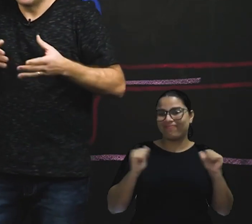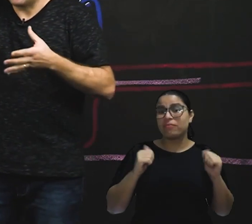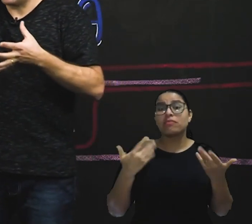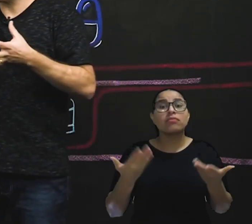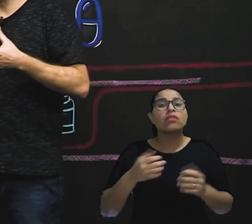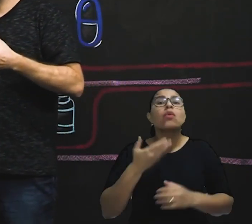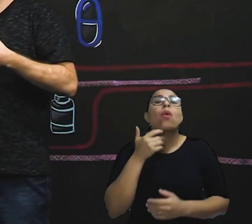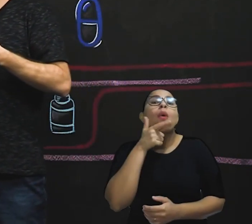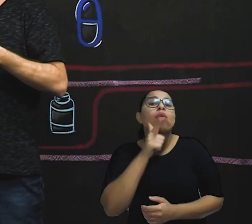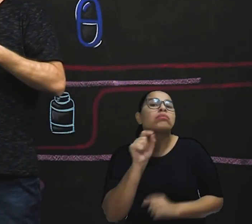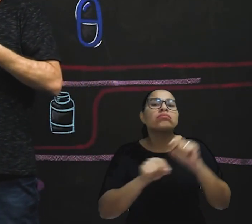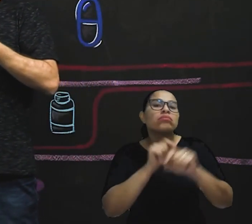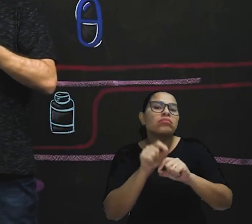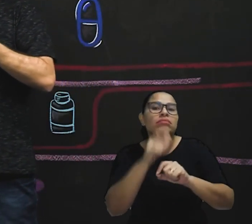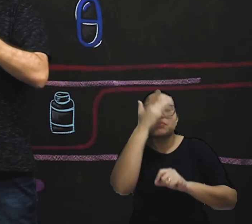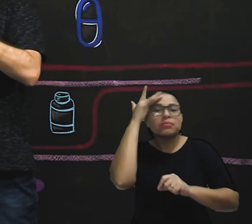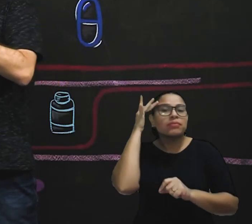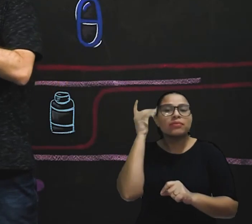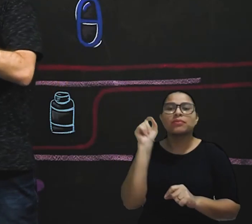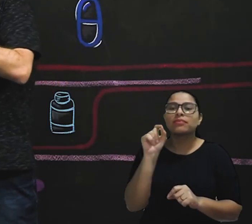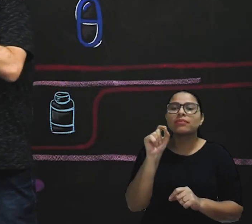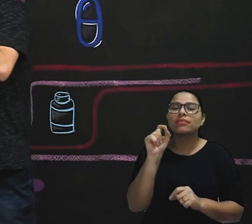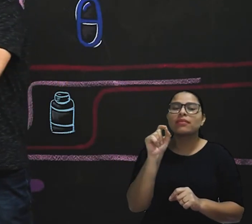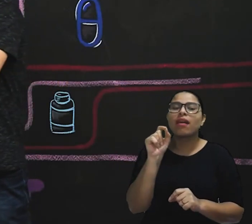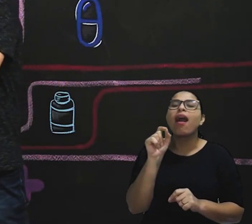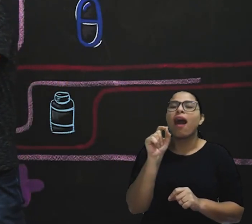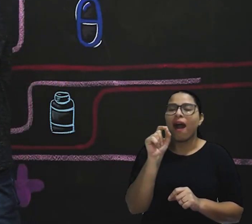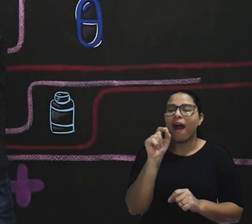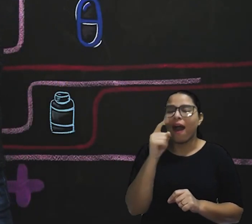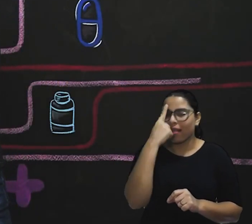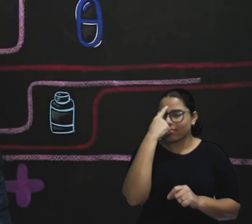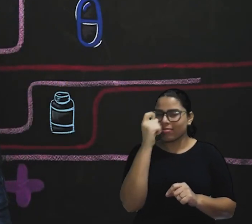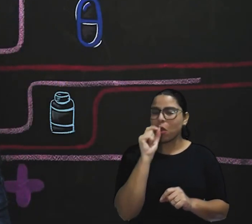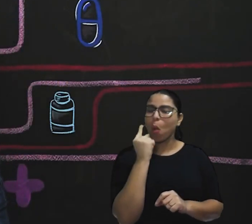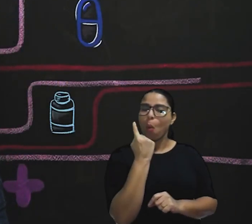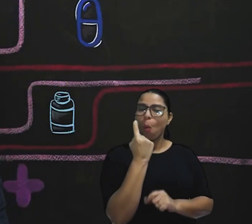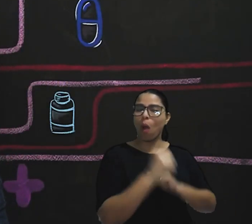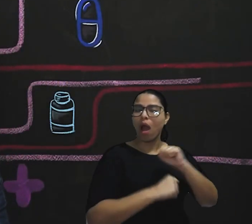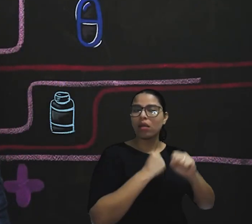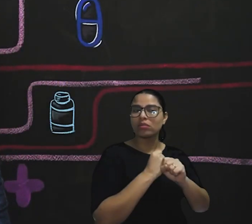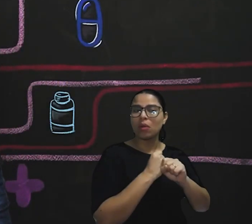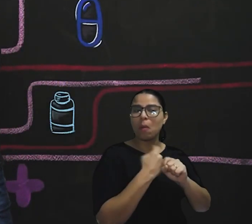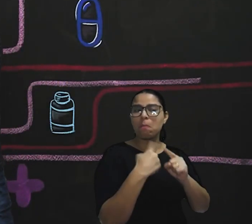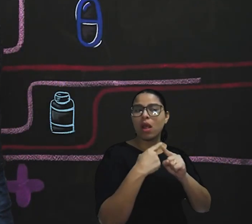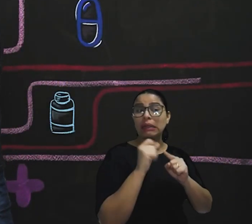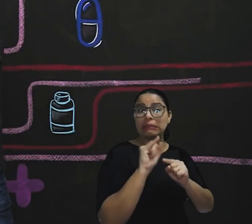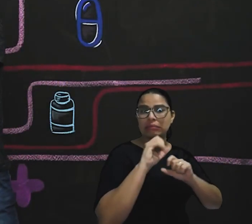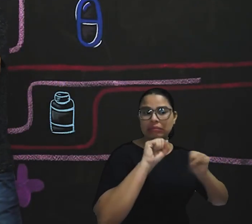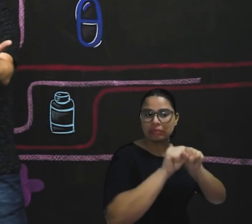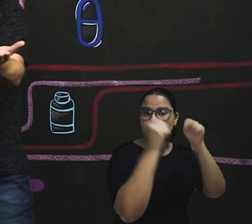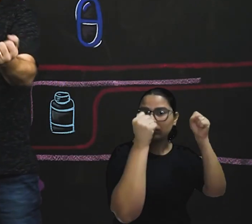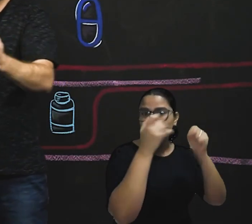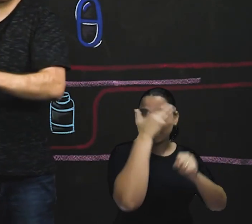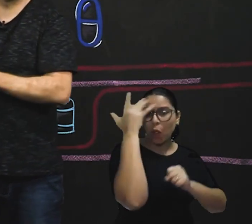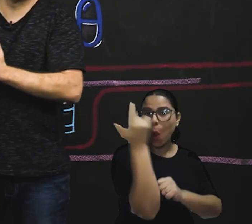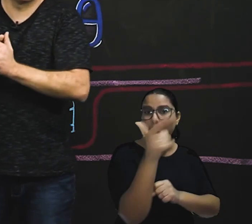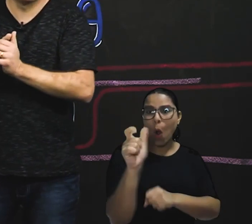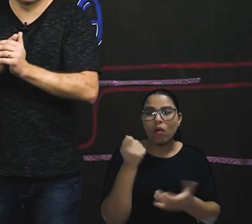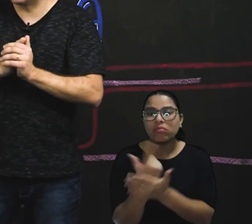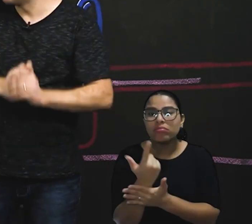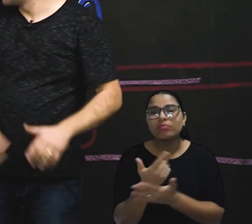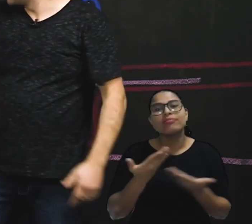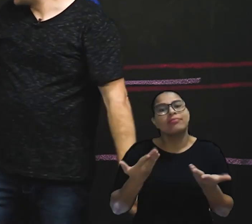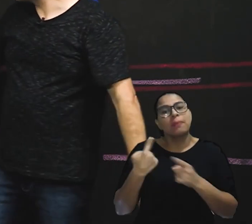pessoas essa situação de que as pessoas vão, de fato, cada vez mais consumir outros produtos e acreditam que aquele não tenha mais